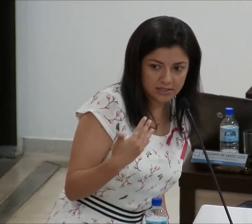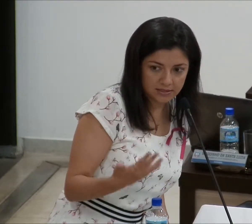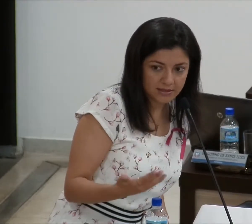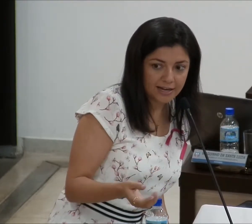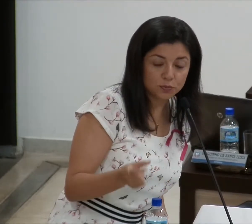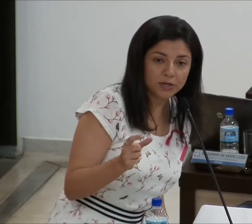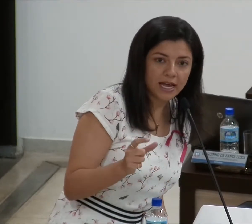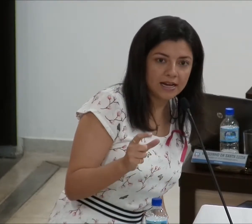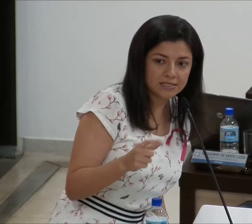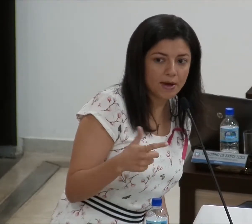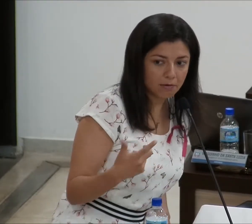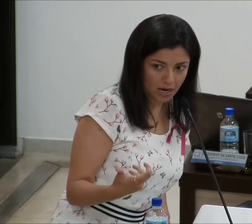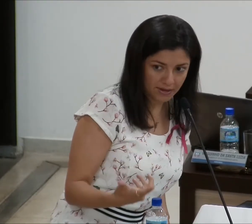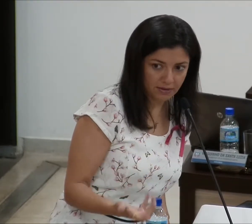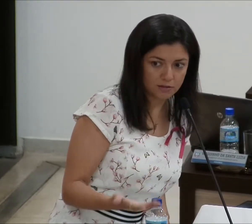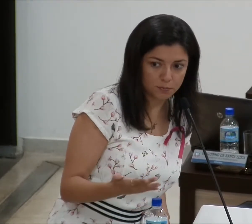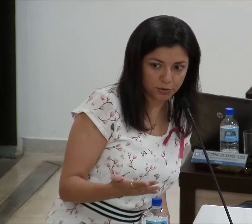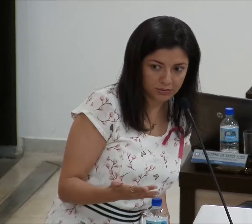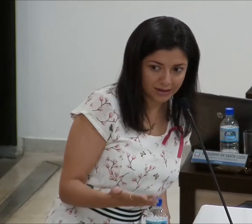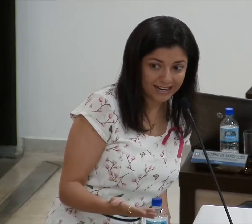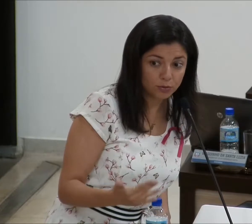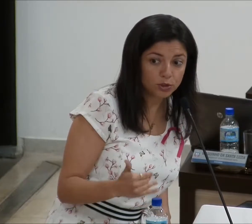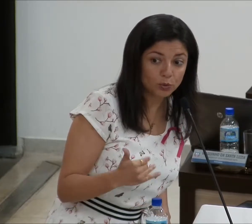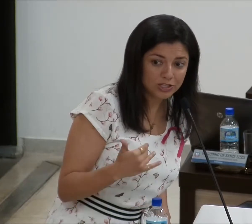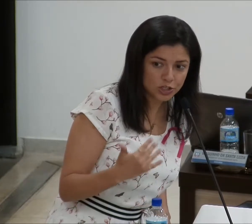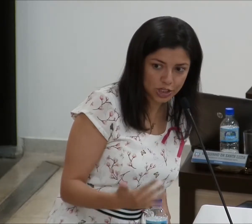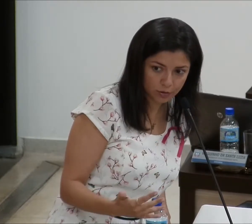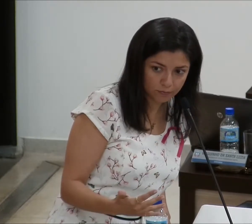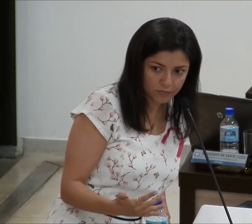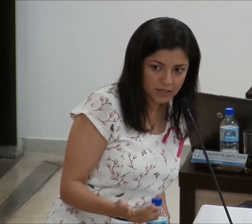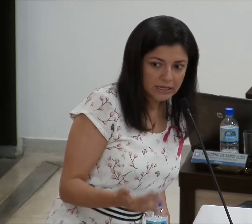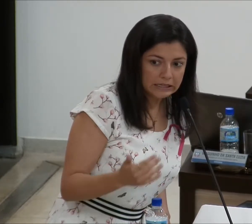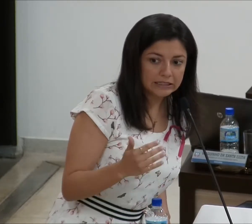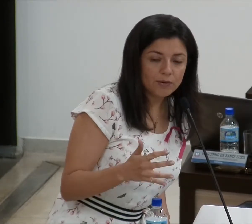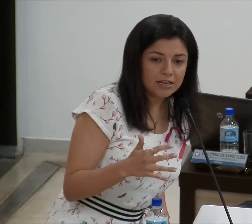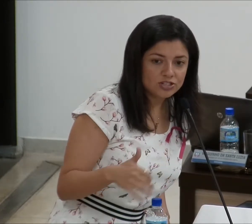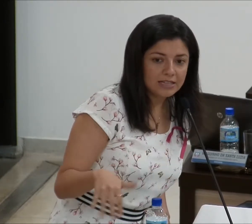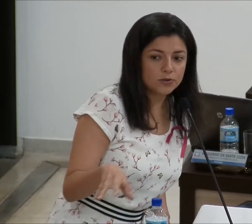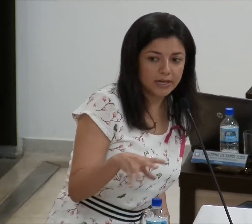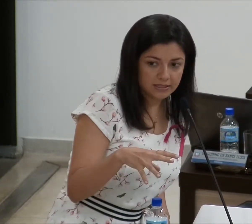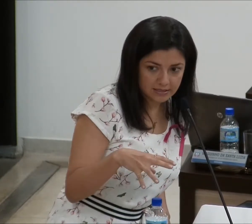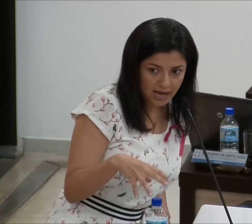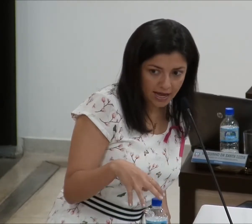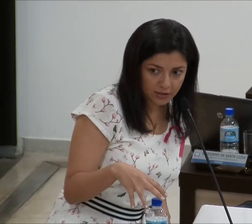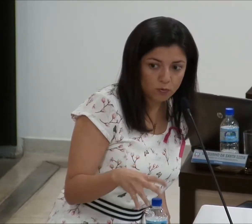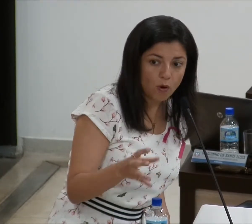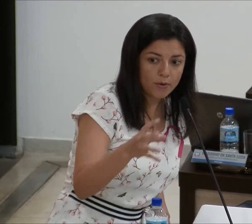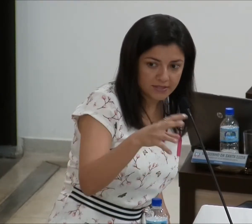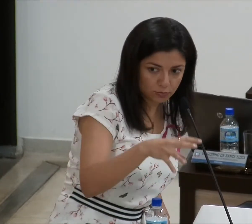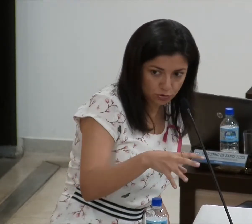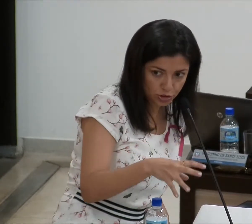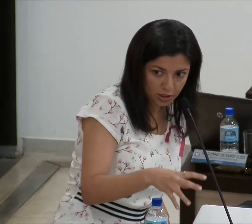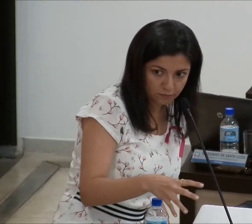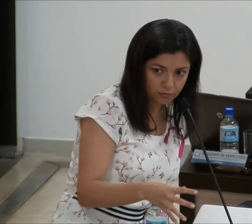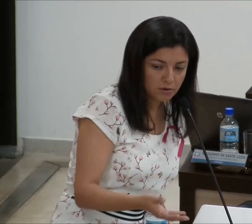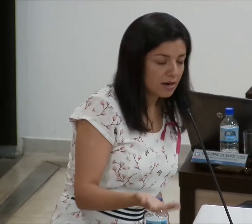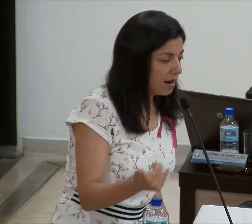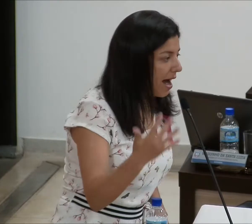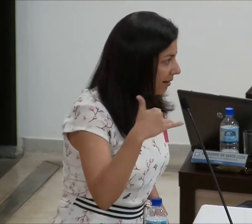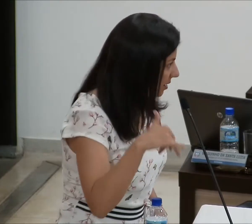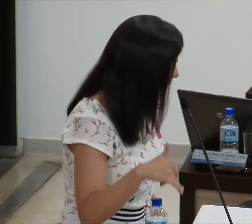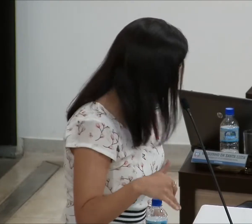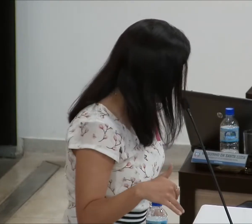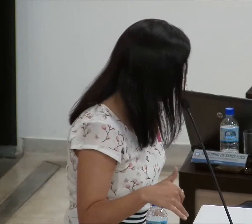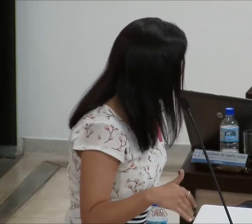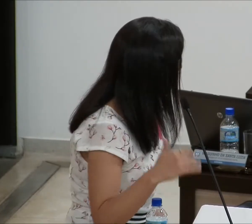são necessidade, porque eles são regulamentados por um decreto muito antigo. Então, eles já se organizaram com o Executivo,